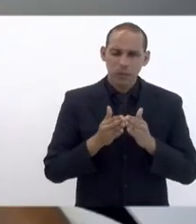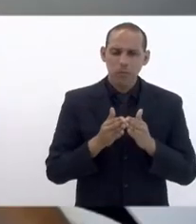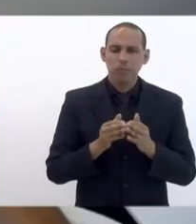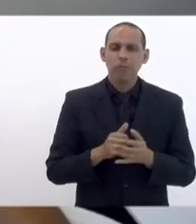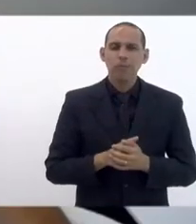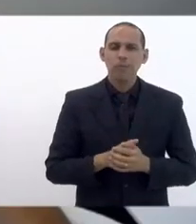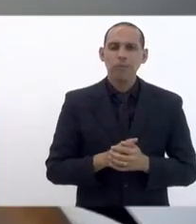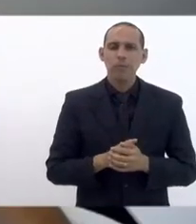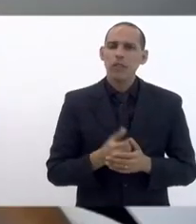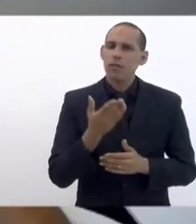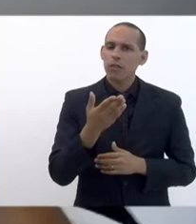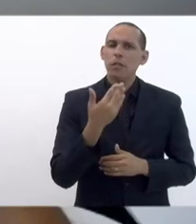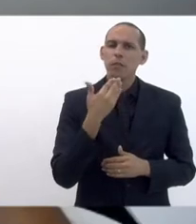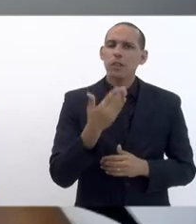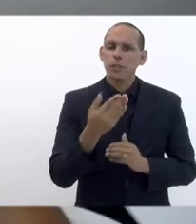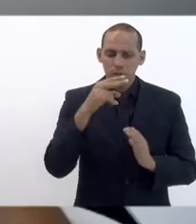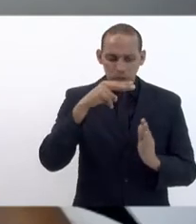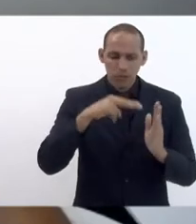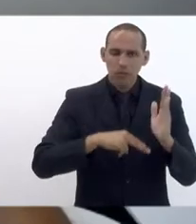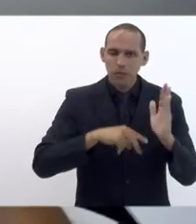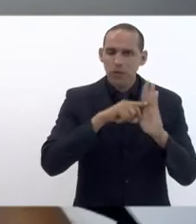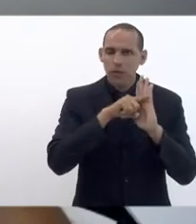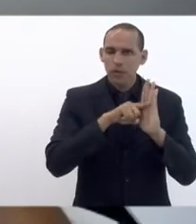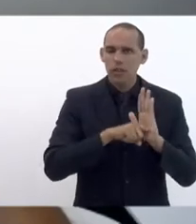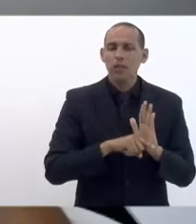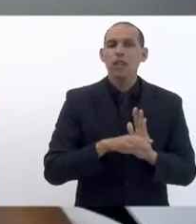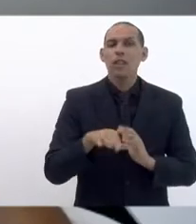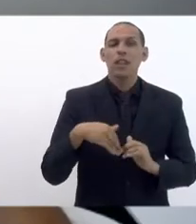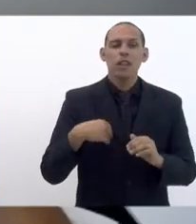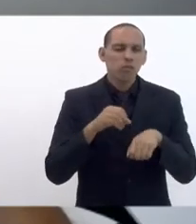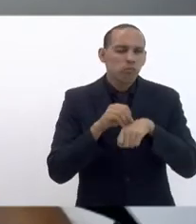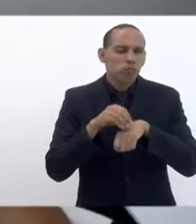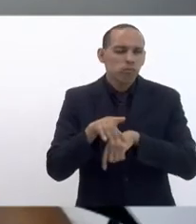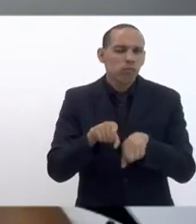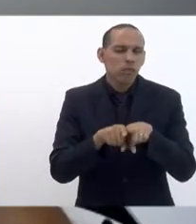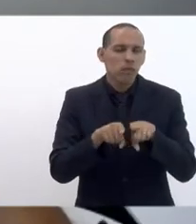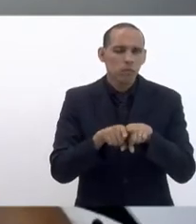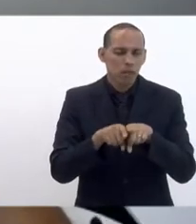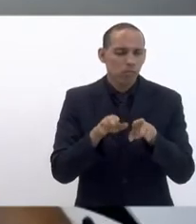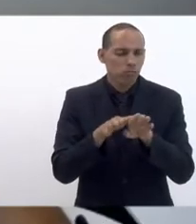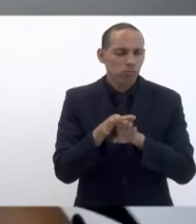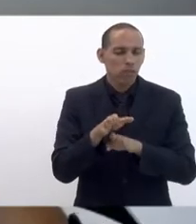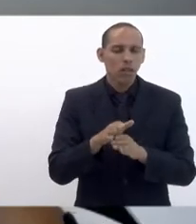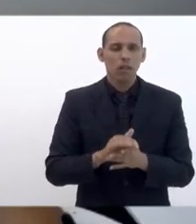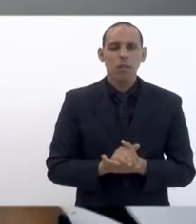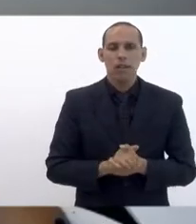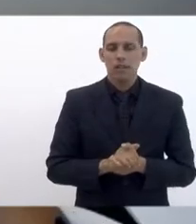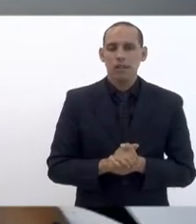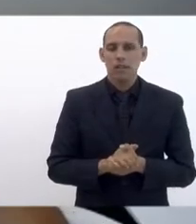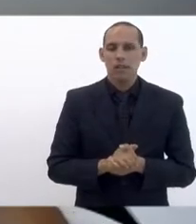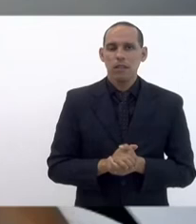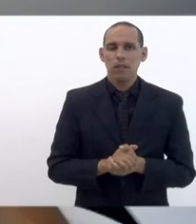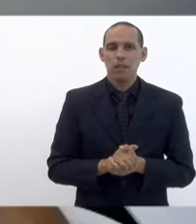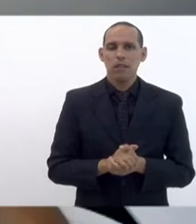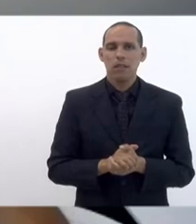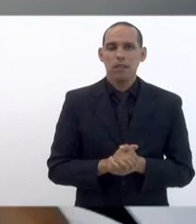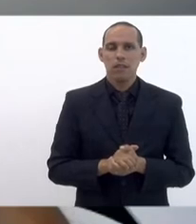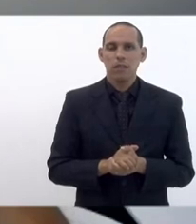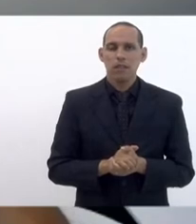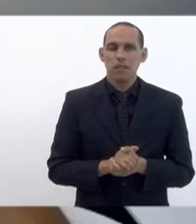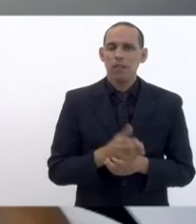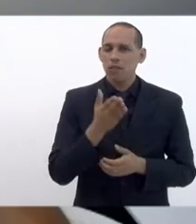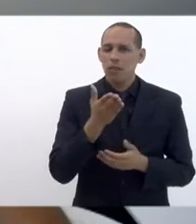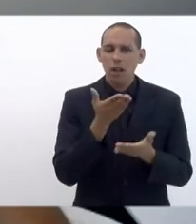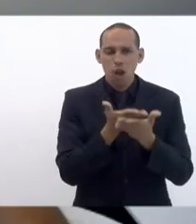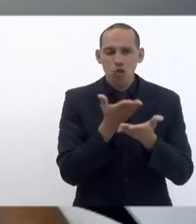Vossa Excelência pediu vista, eu sugeriria também... que entre os estudos que Vossa